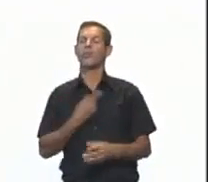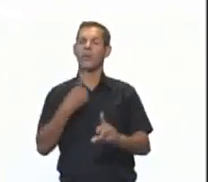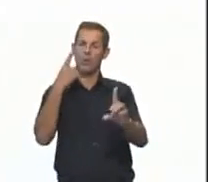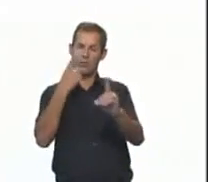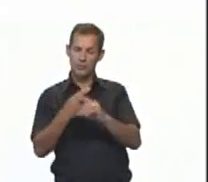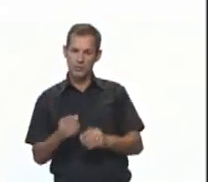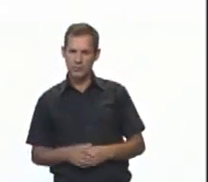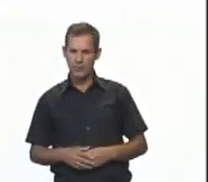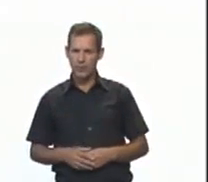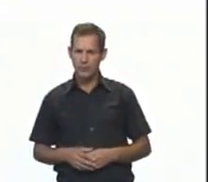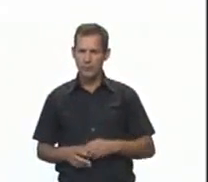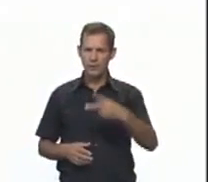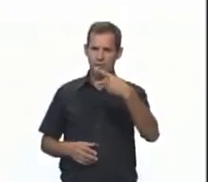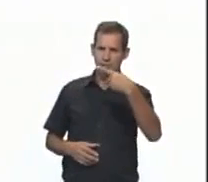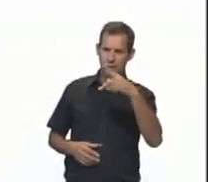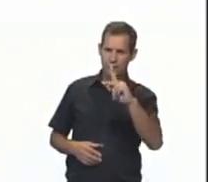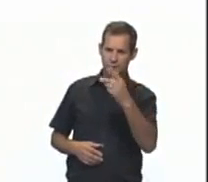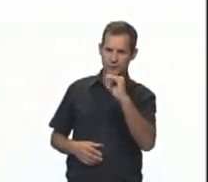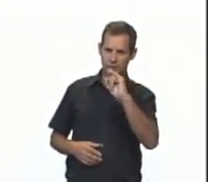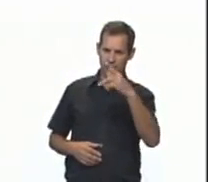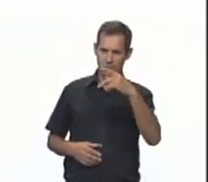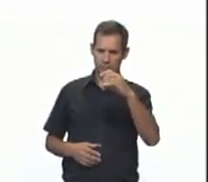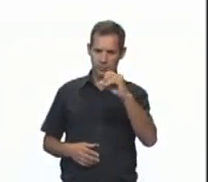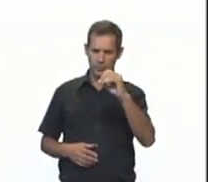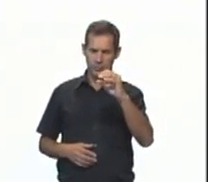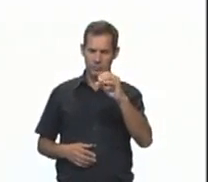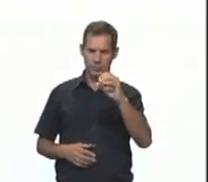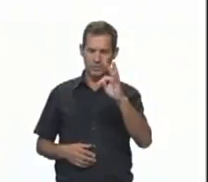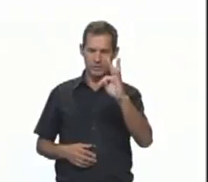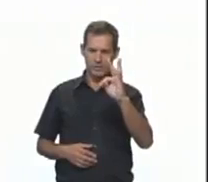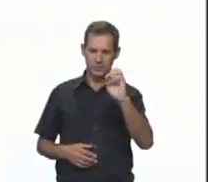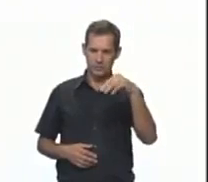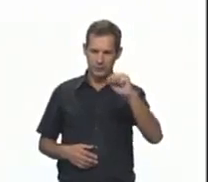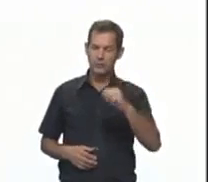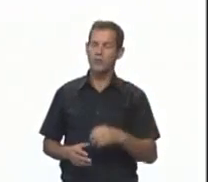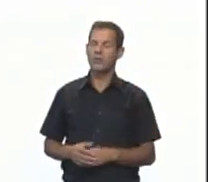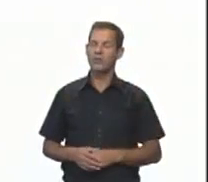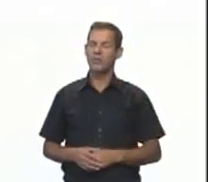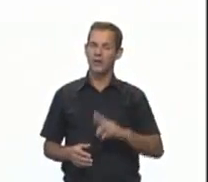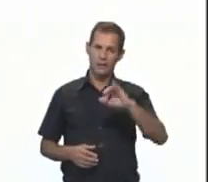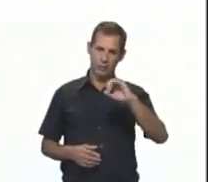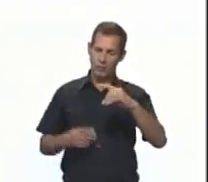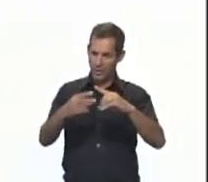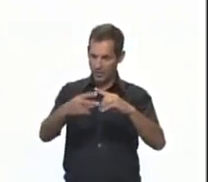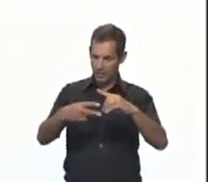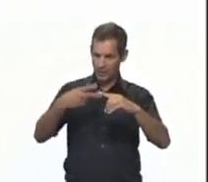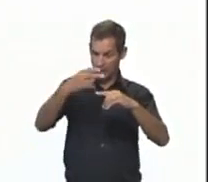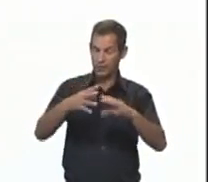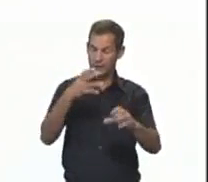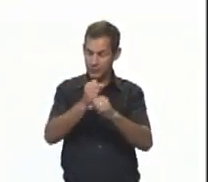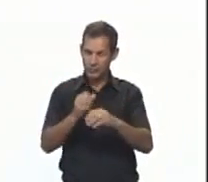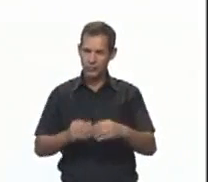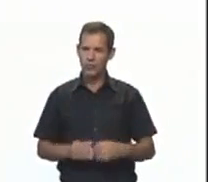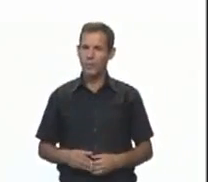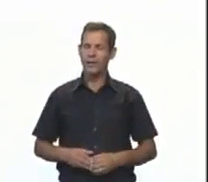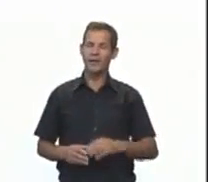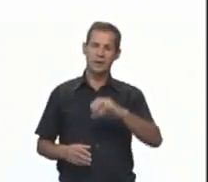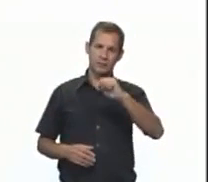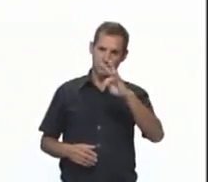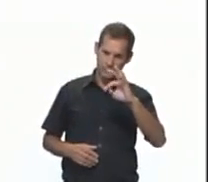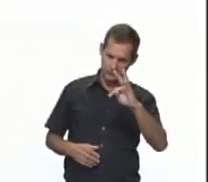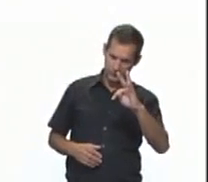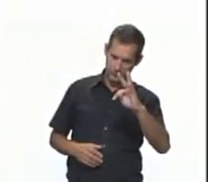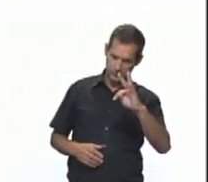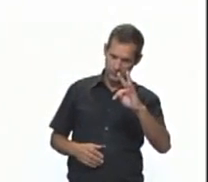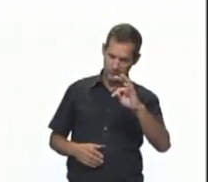descobre a hipotenusa? A hipotenusa é raio ao quadrado. A hipotenusa ao quadrado é igual à soma dos catetos ao quadrado. Os